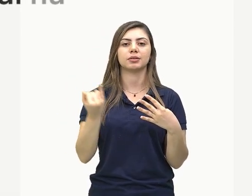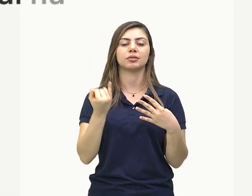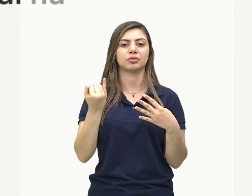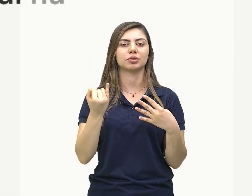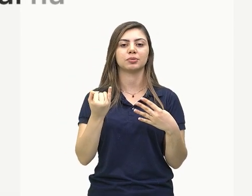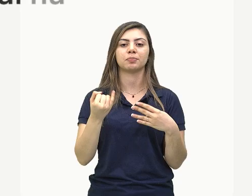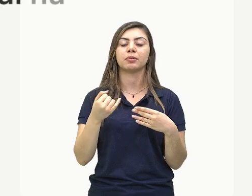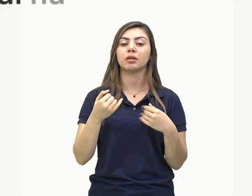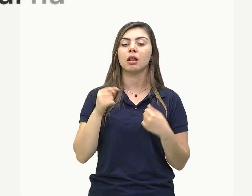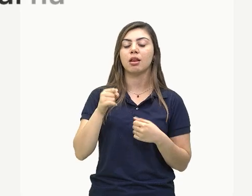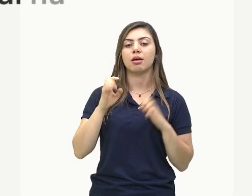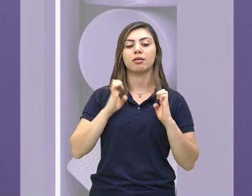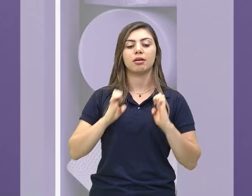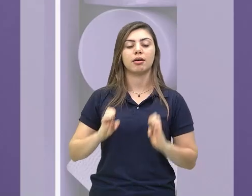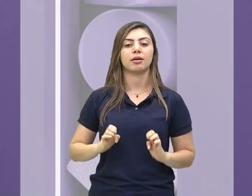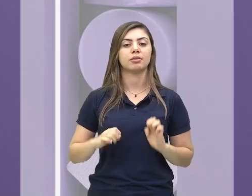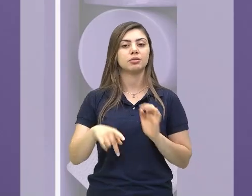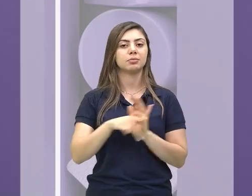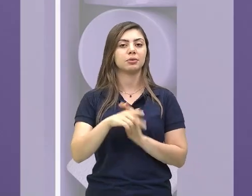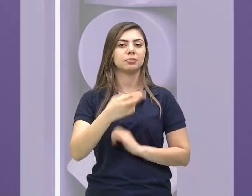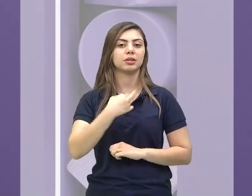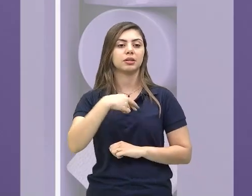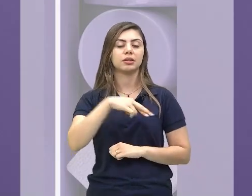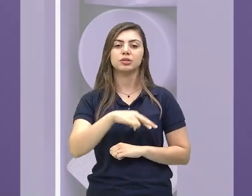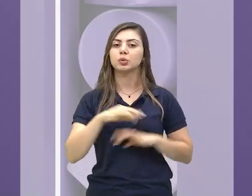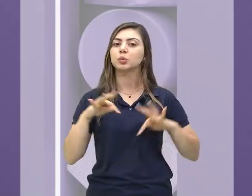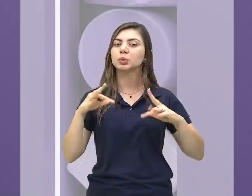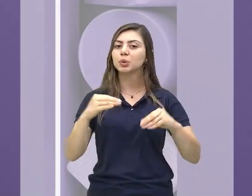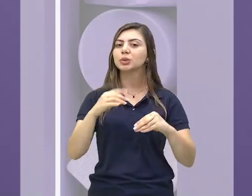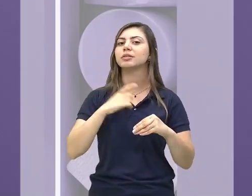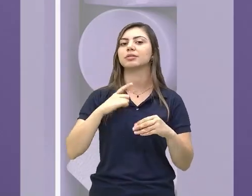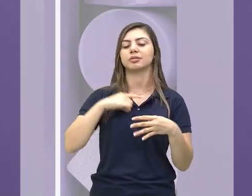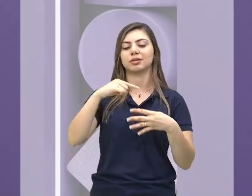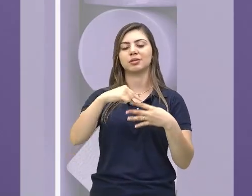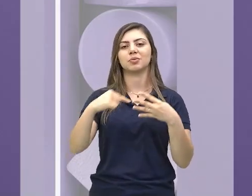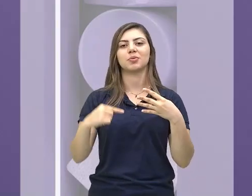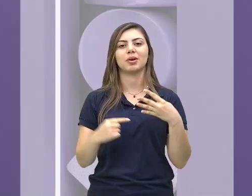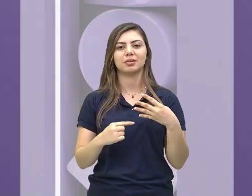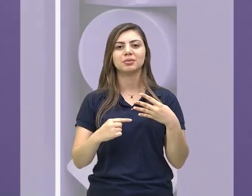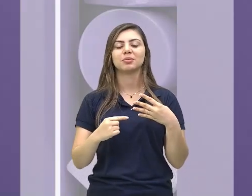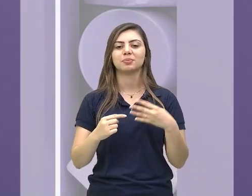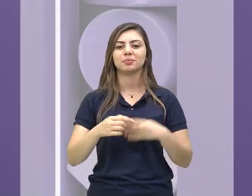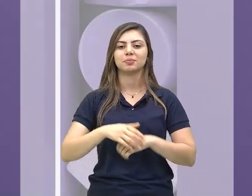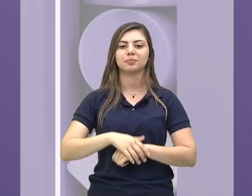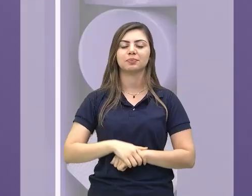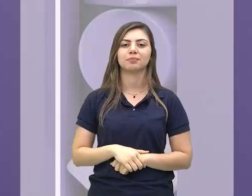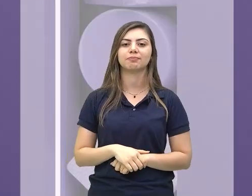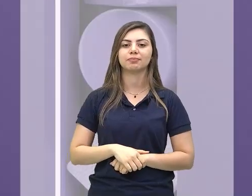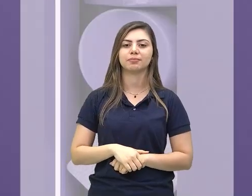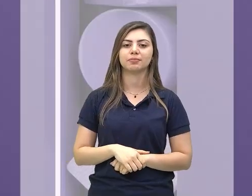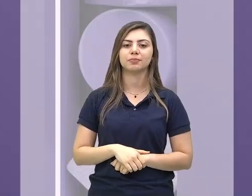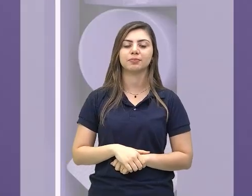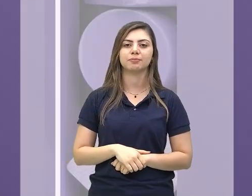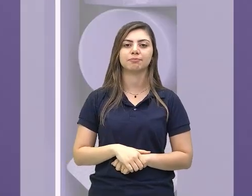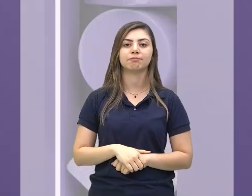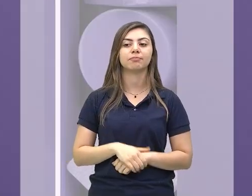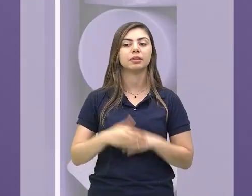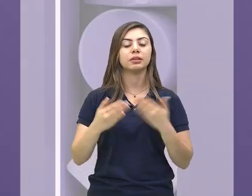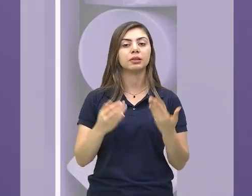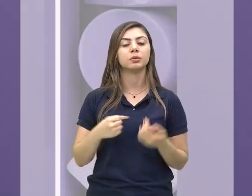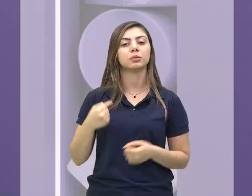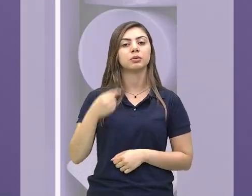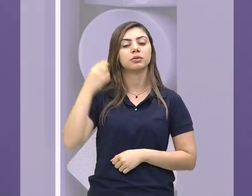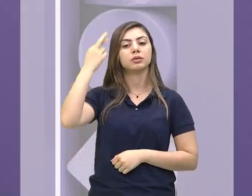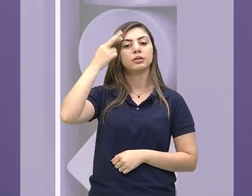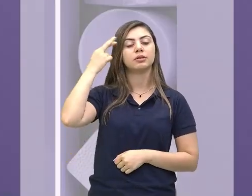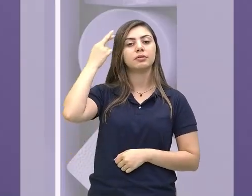das religiões, vão permear as diversas culturas religiosas pelo mundo afora, ok? E quando nós pensamos